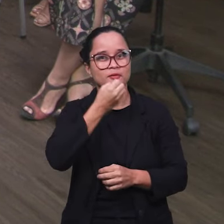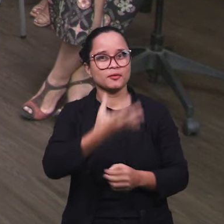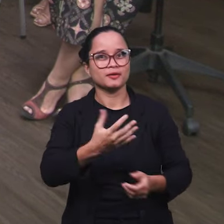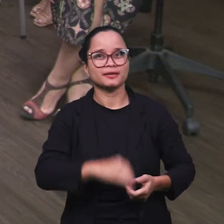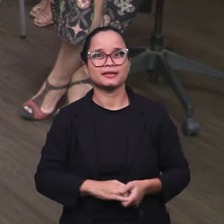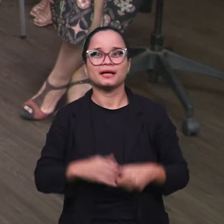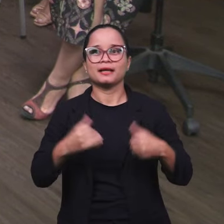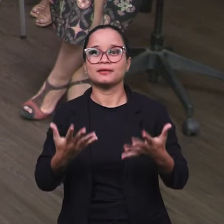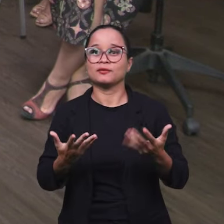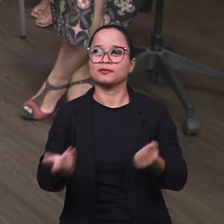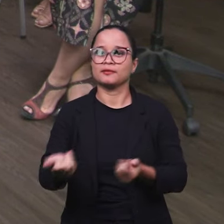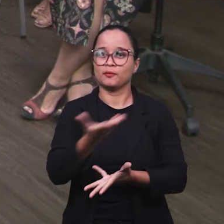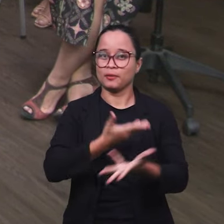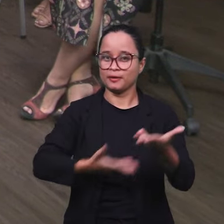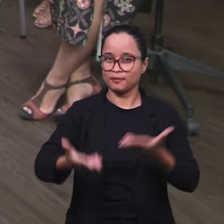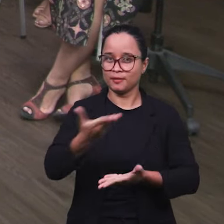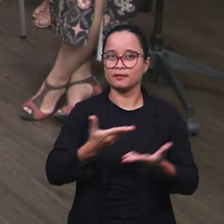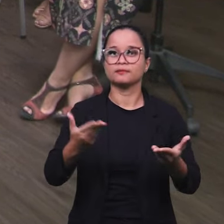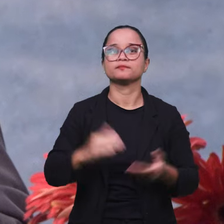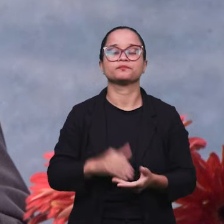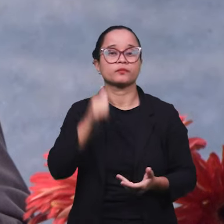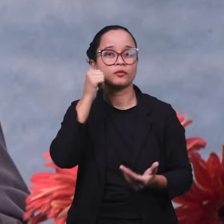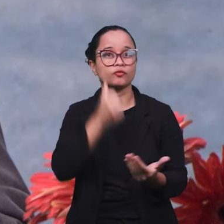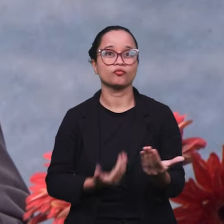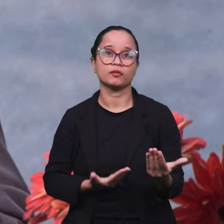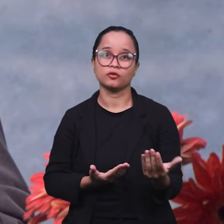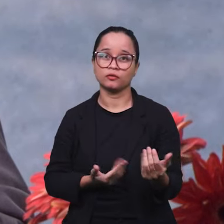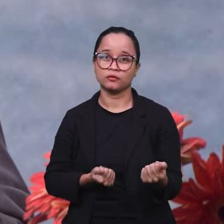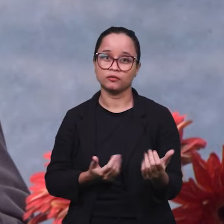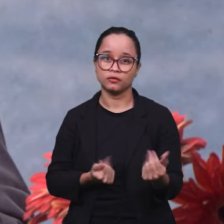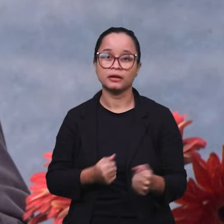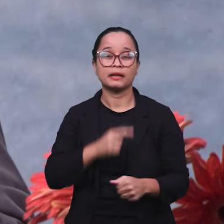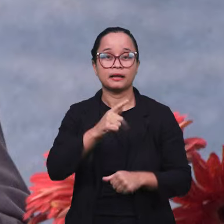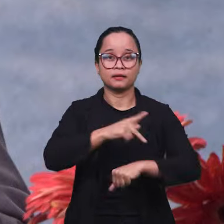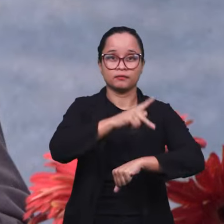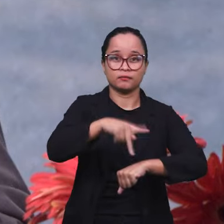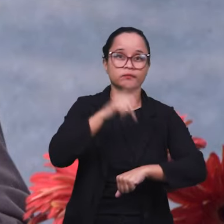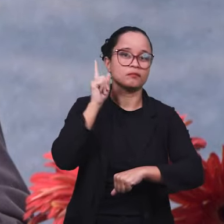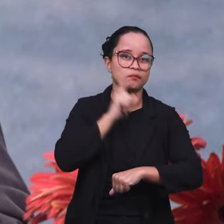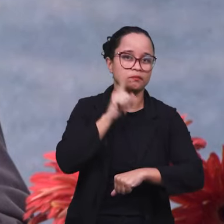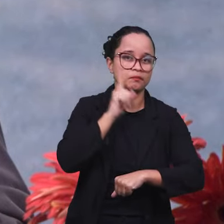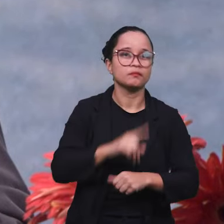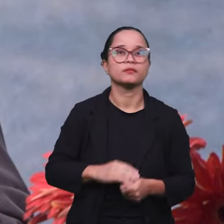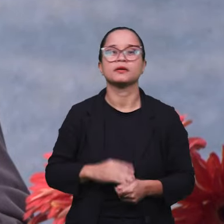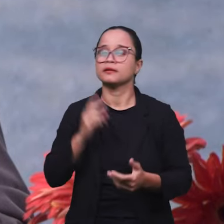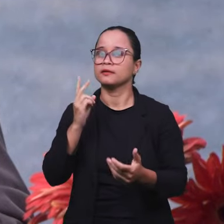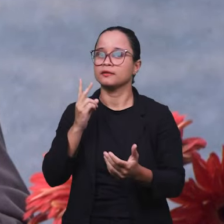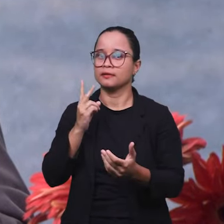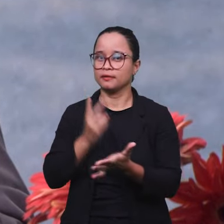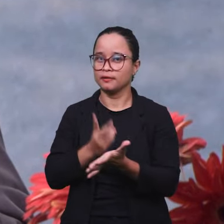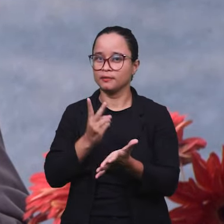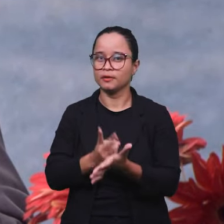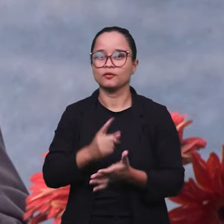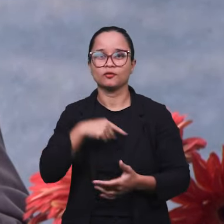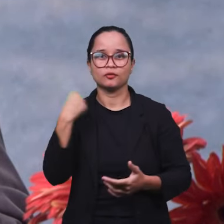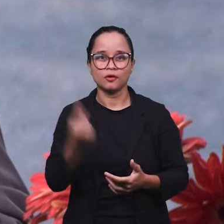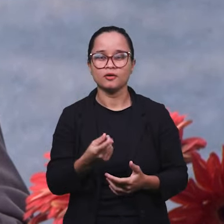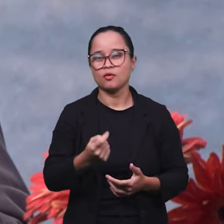Deus. Muito bem. Bom, gente, a gente teve a participação de uma jovem de Orlando, na Flórida,